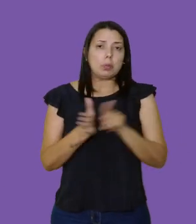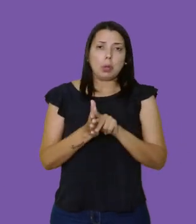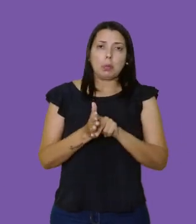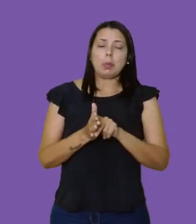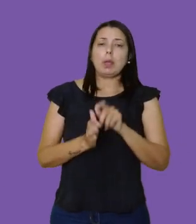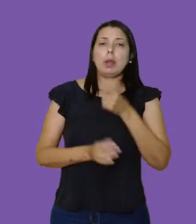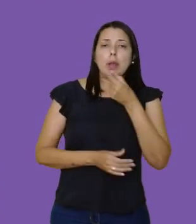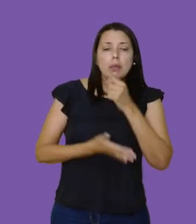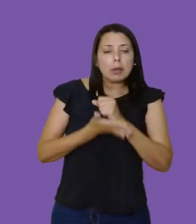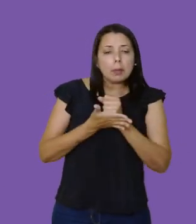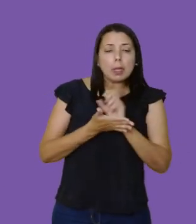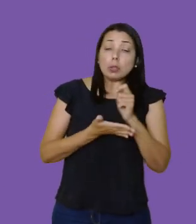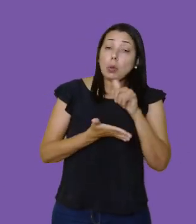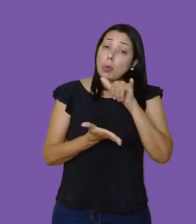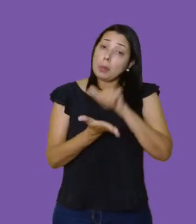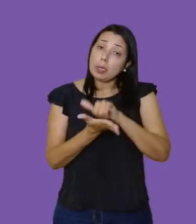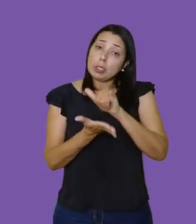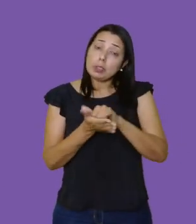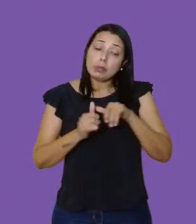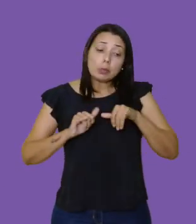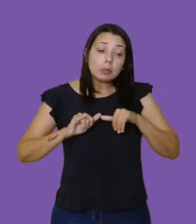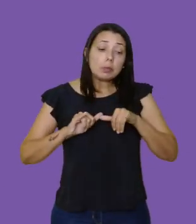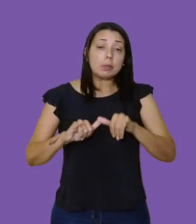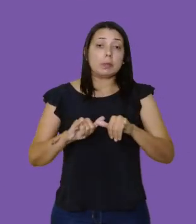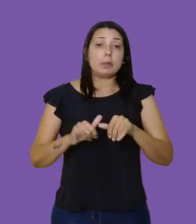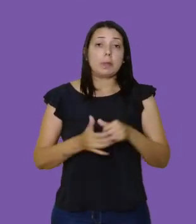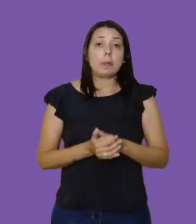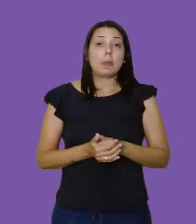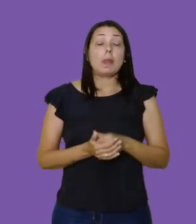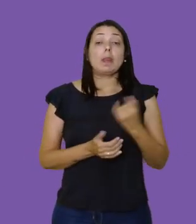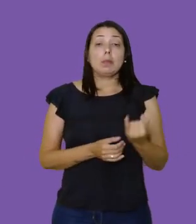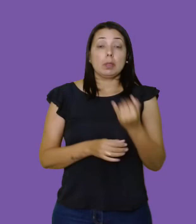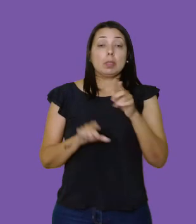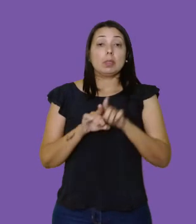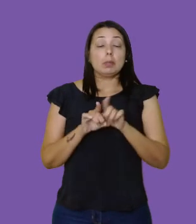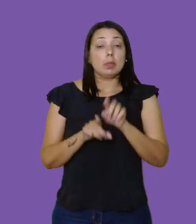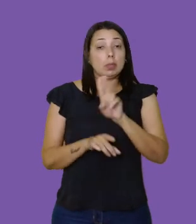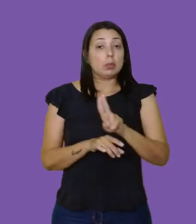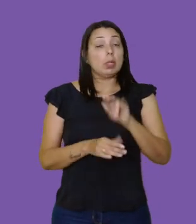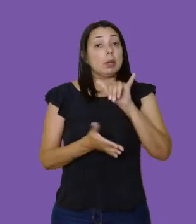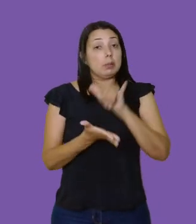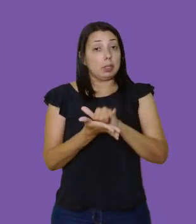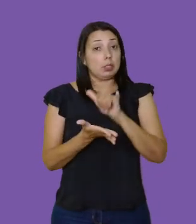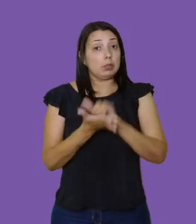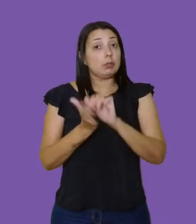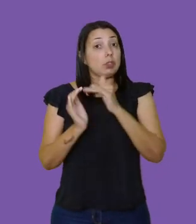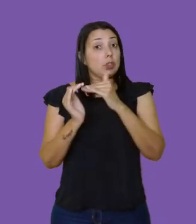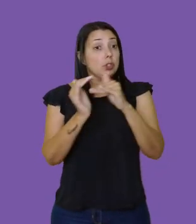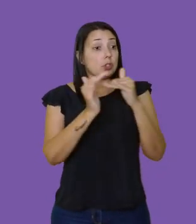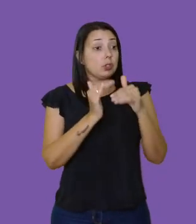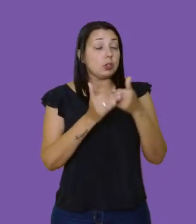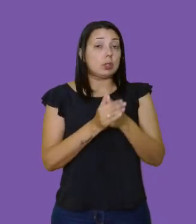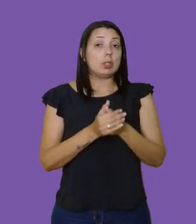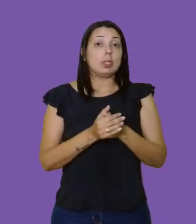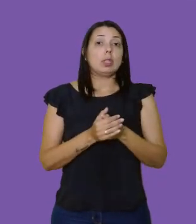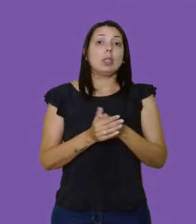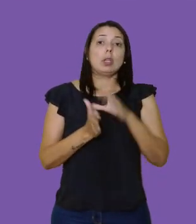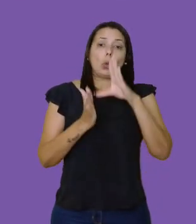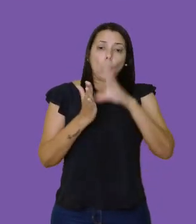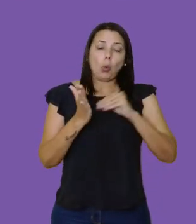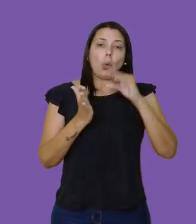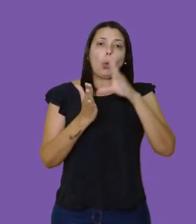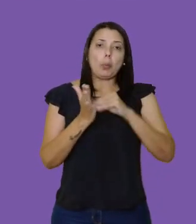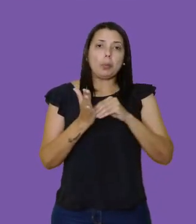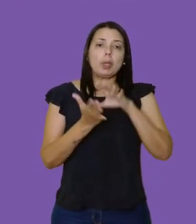um desconto num aplicativo de supermercado. É super importante a gente usar aplicativos de mensagem que sejam criptografados,